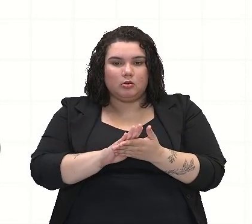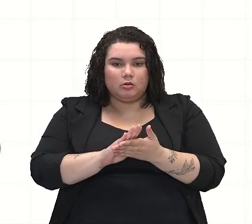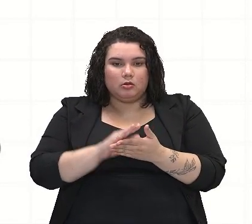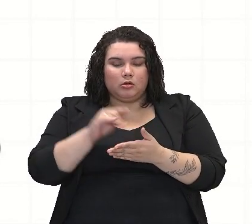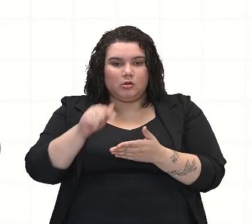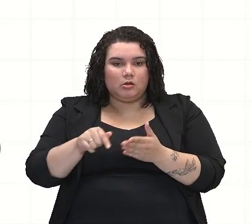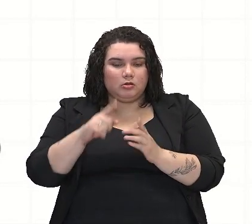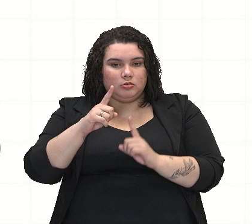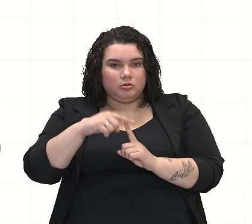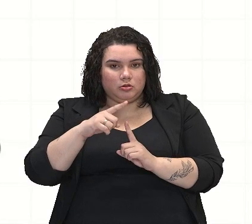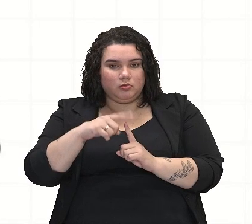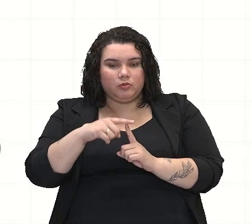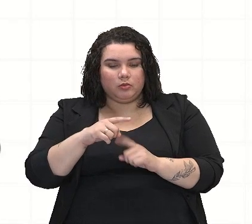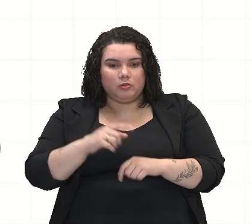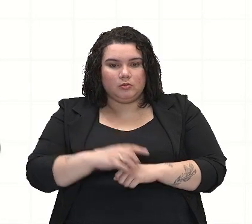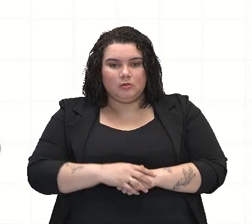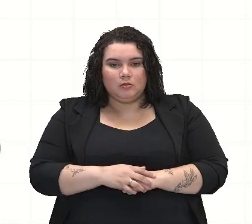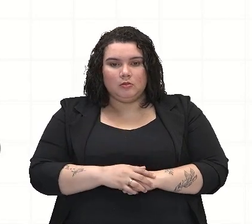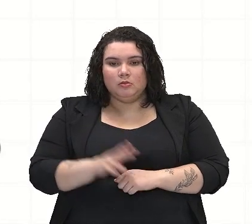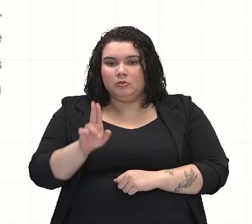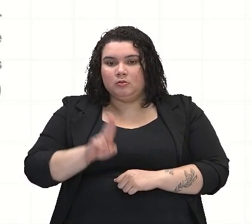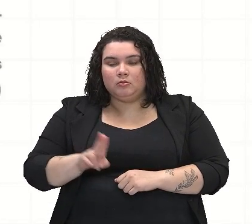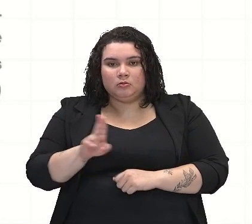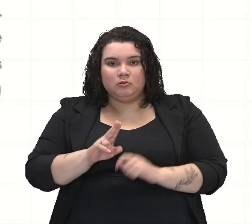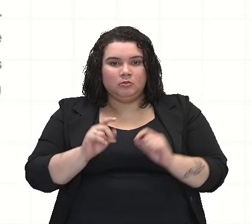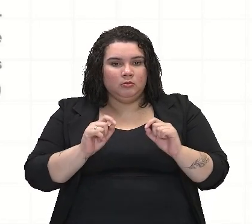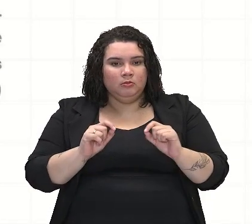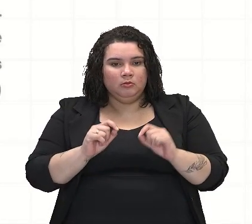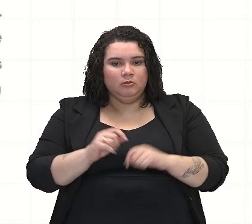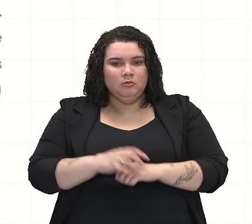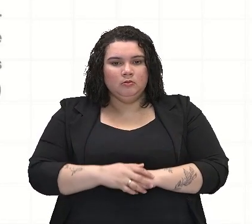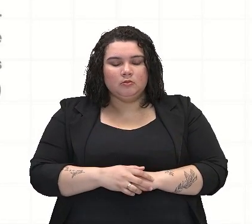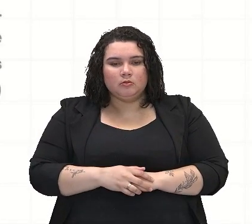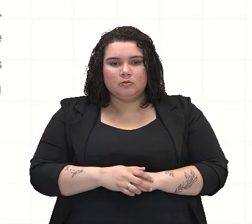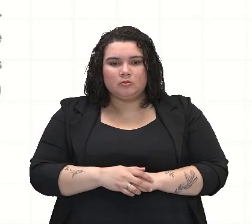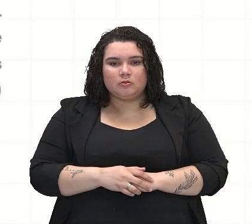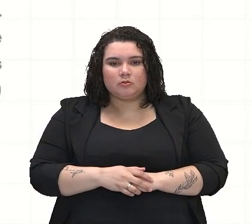dessa forma, tá? Utilizando,